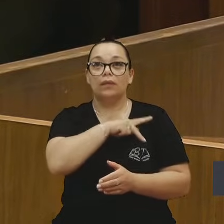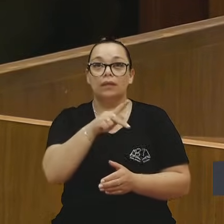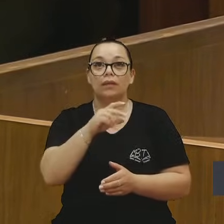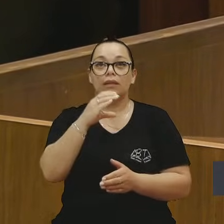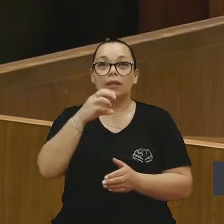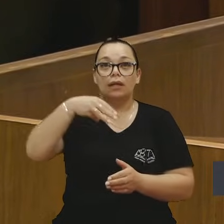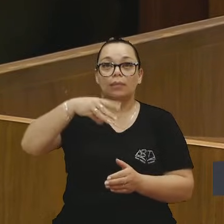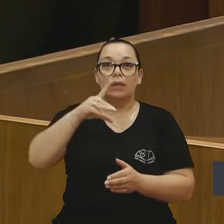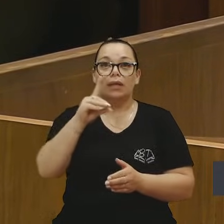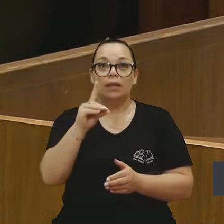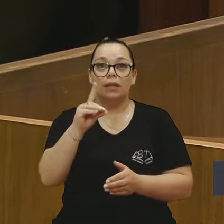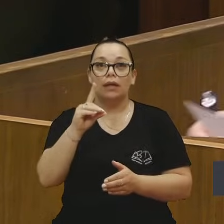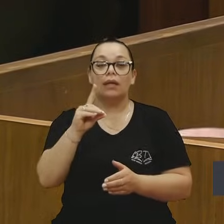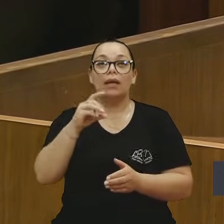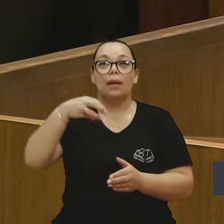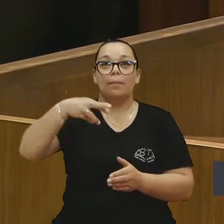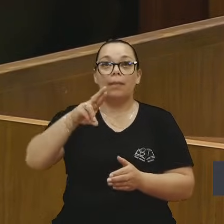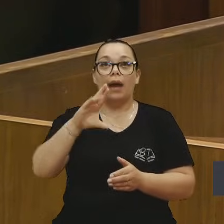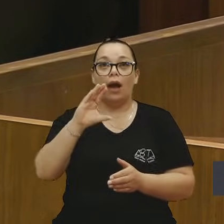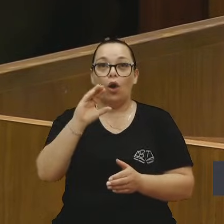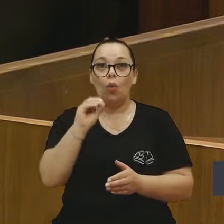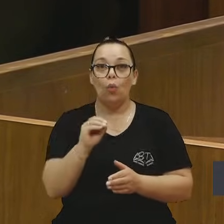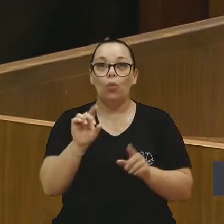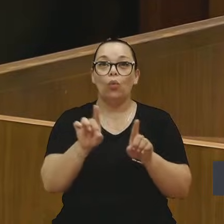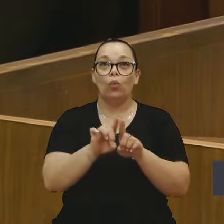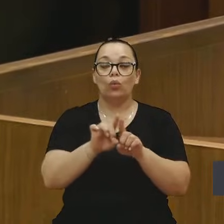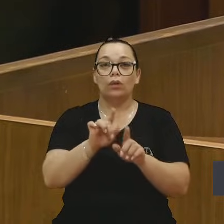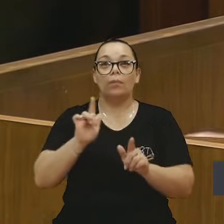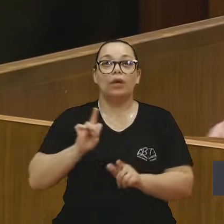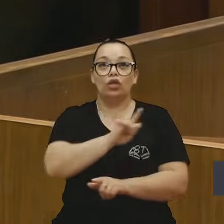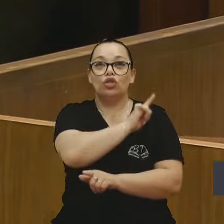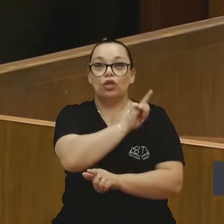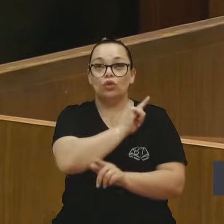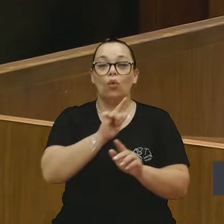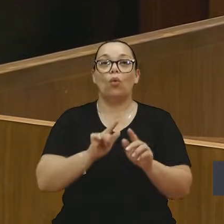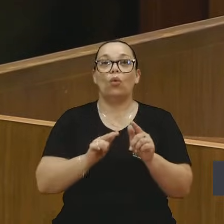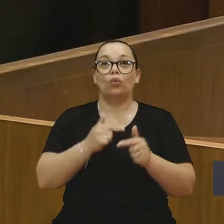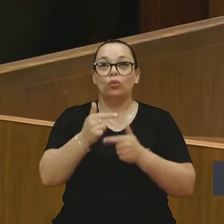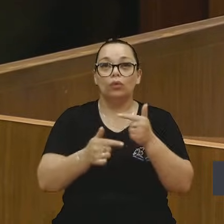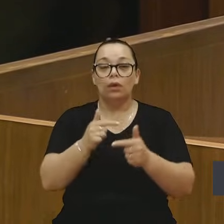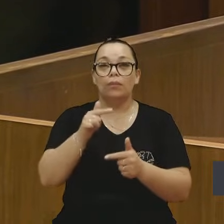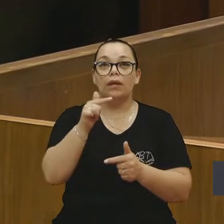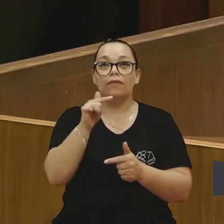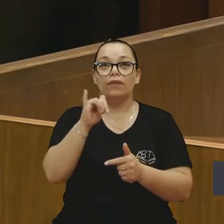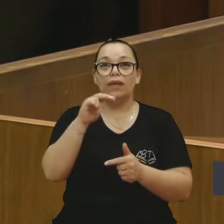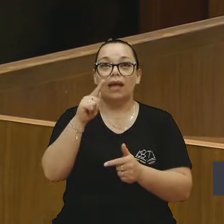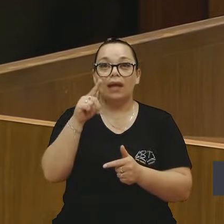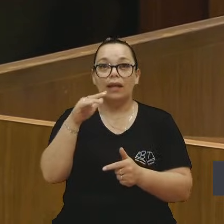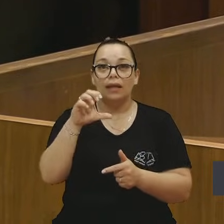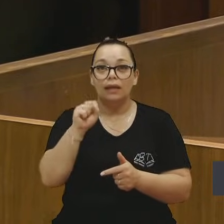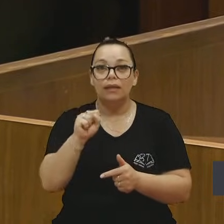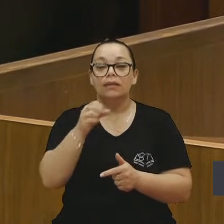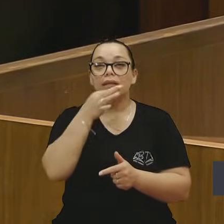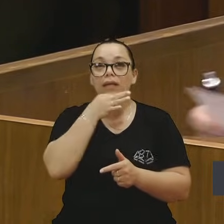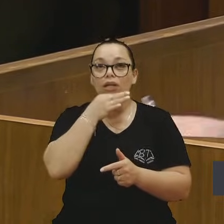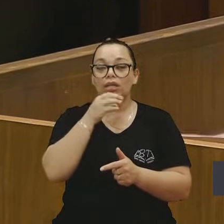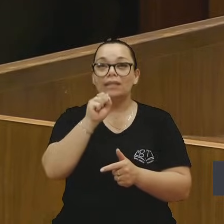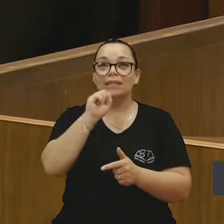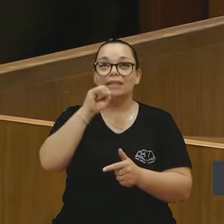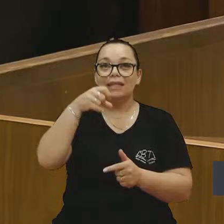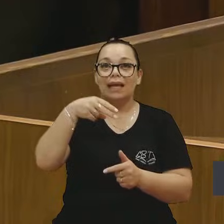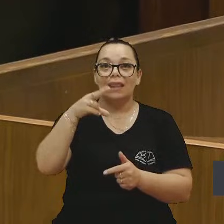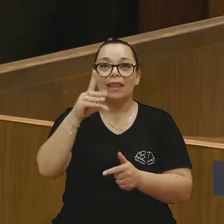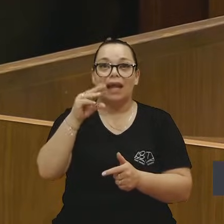CMD, Mauro Amâncio da Silva, gestora operacional da Fierg SESI Caxias, Ciandra